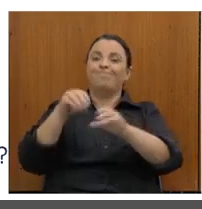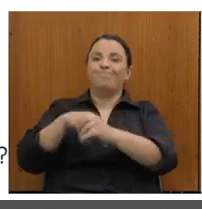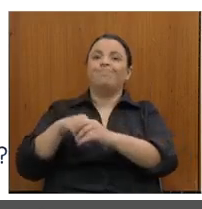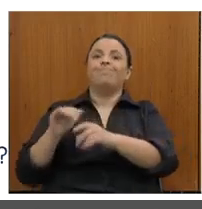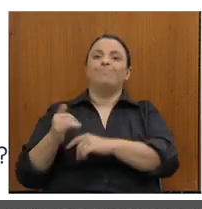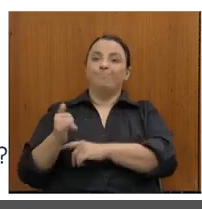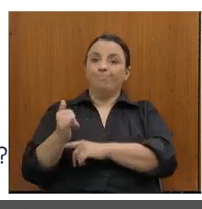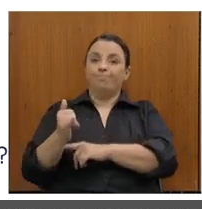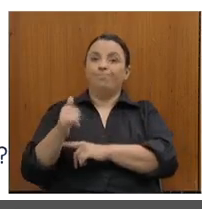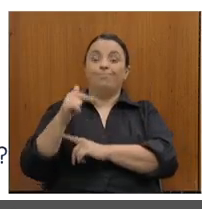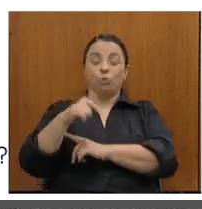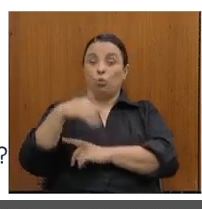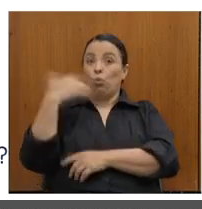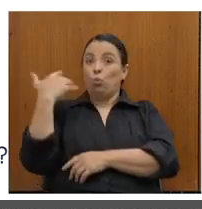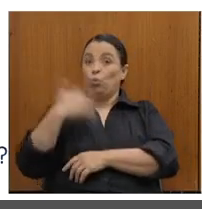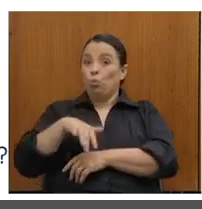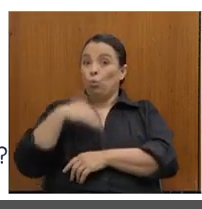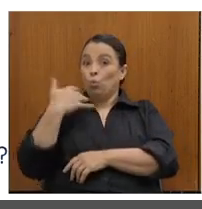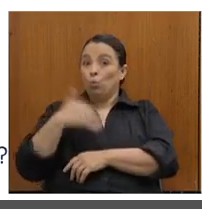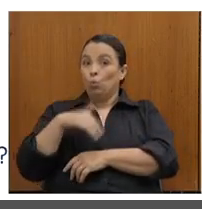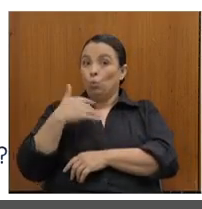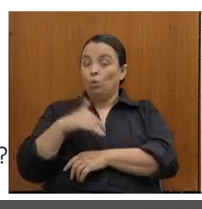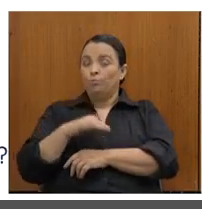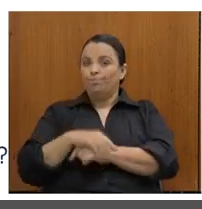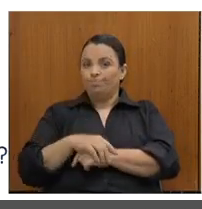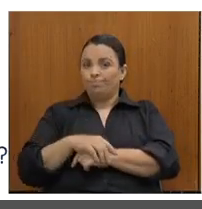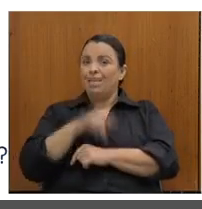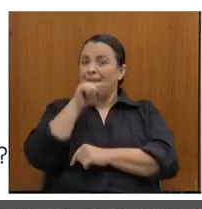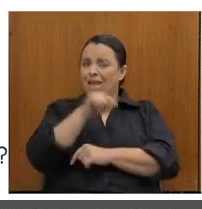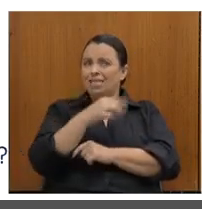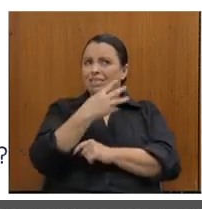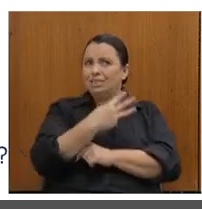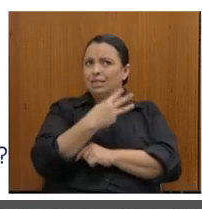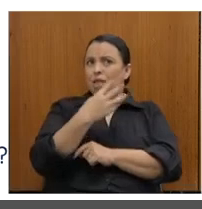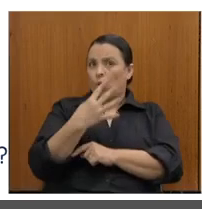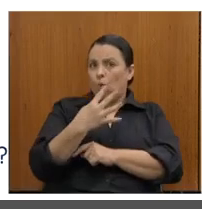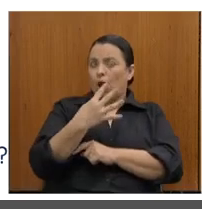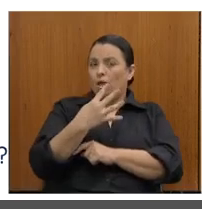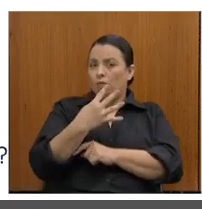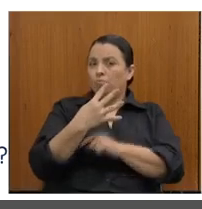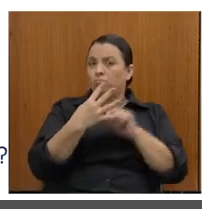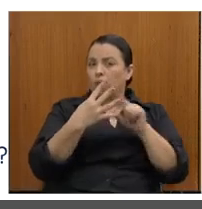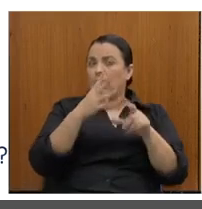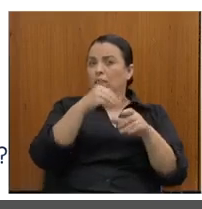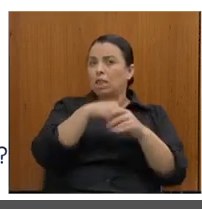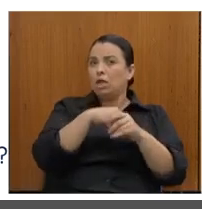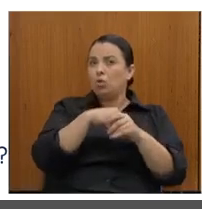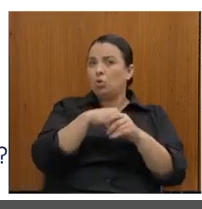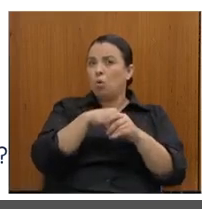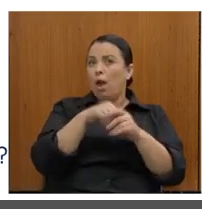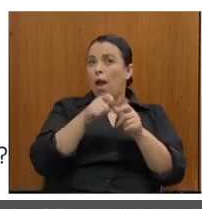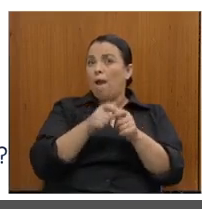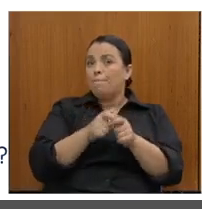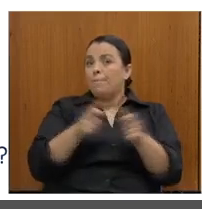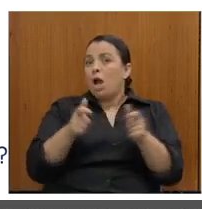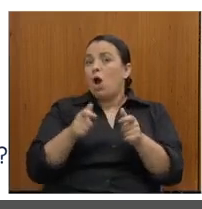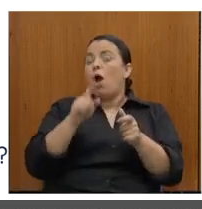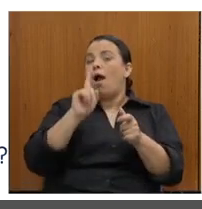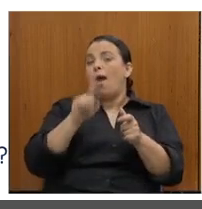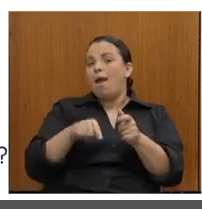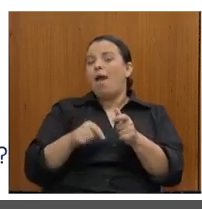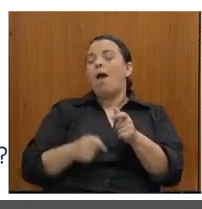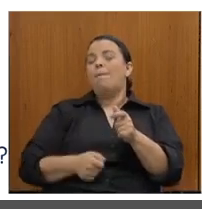elevado desses 34 bilhões de toneladas a maior parte é a